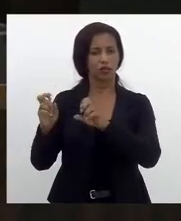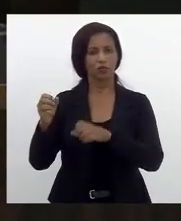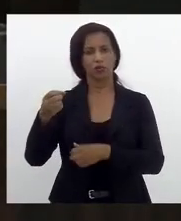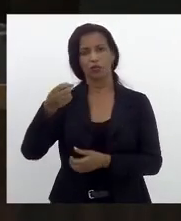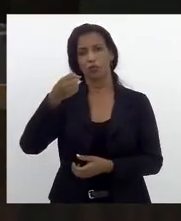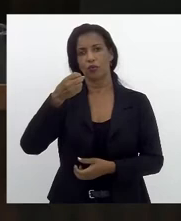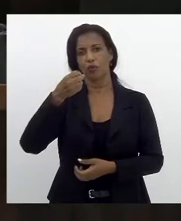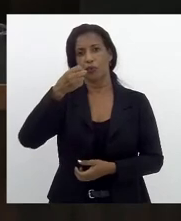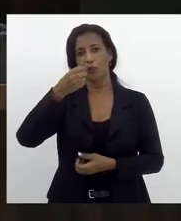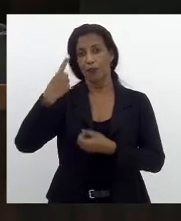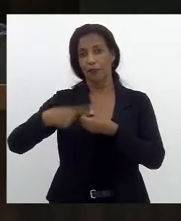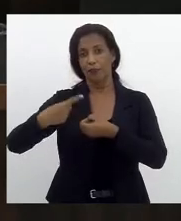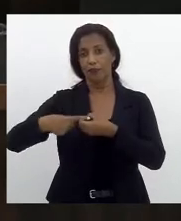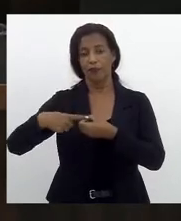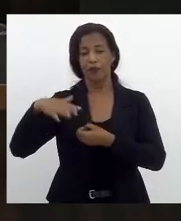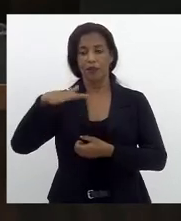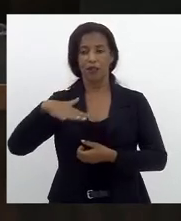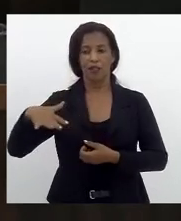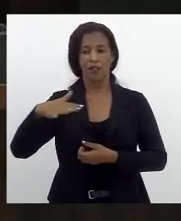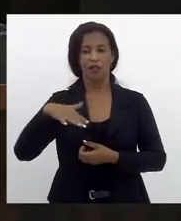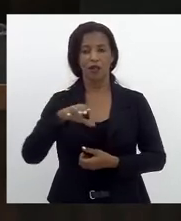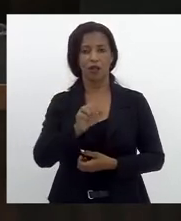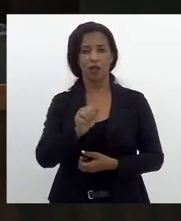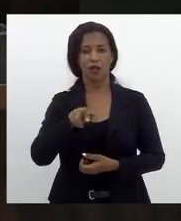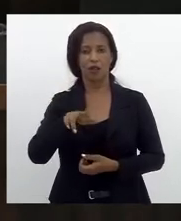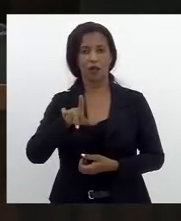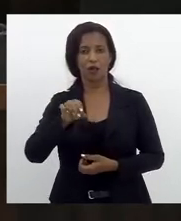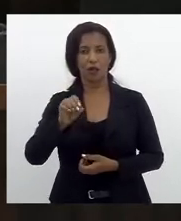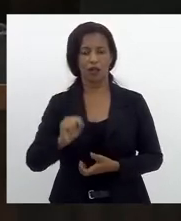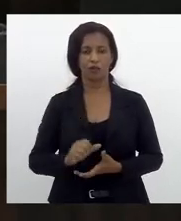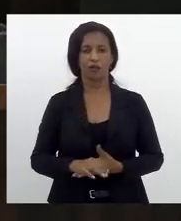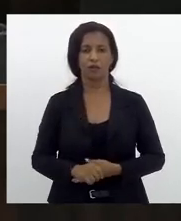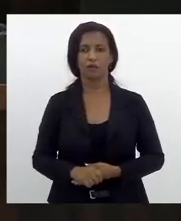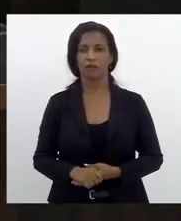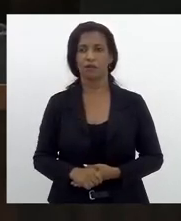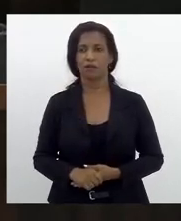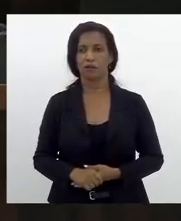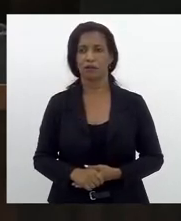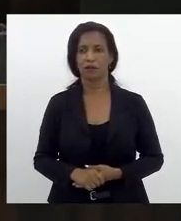Municipais e Desenvolvimento Regional, deputado Carlos Macedo.